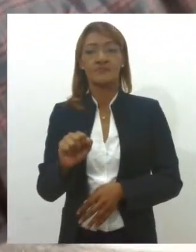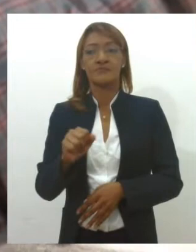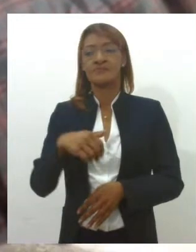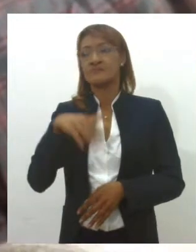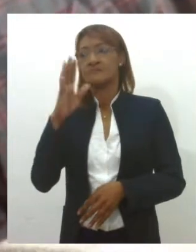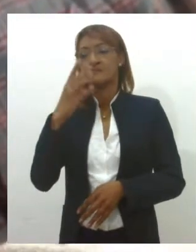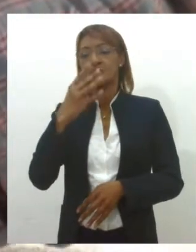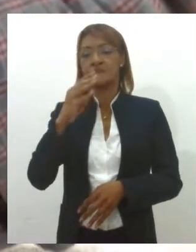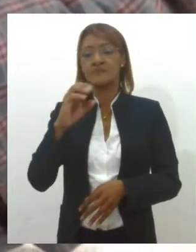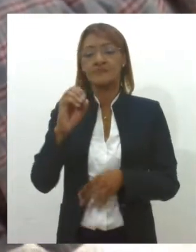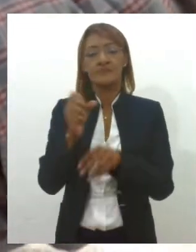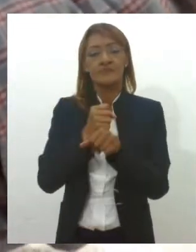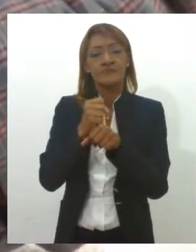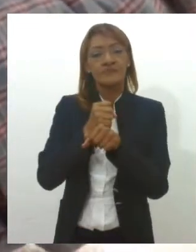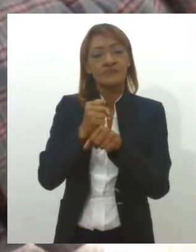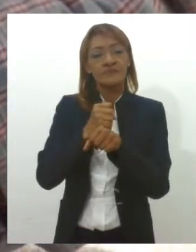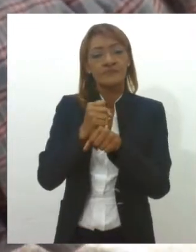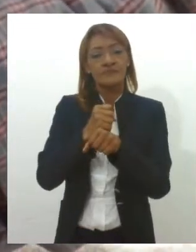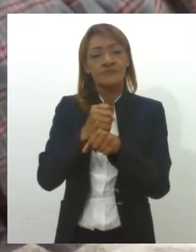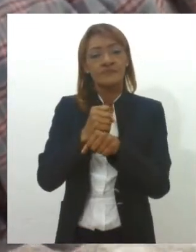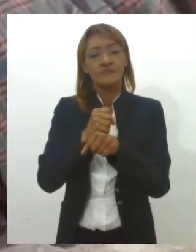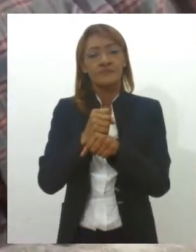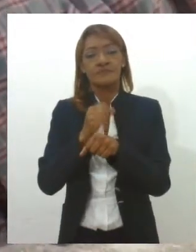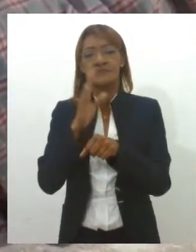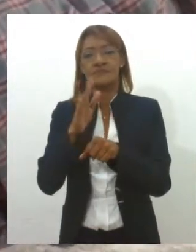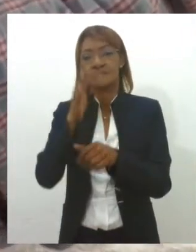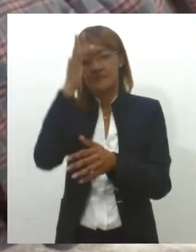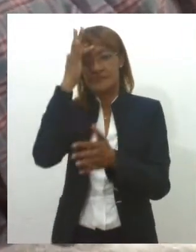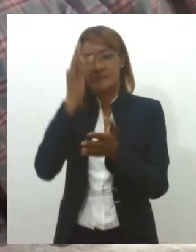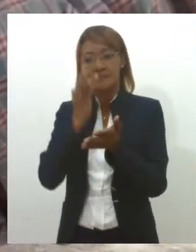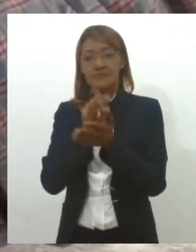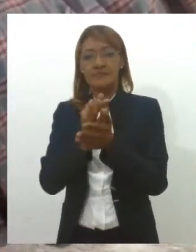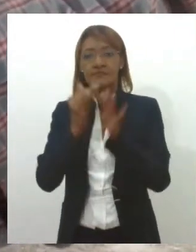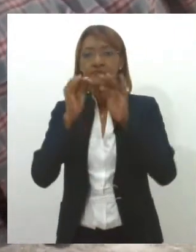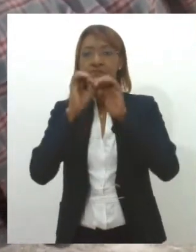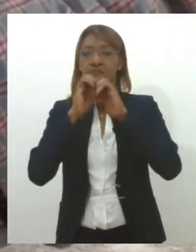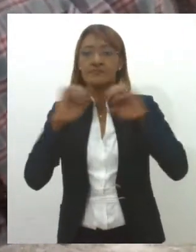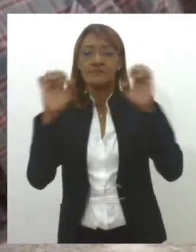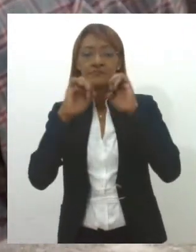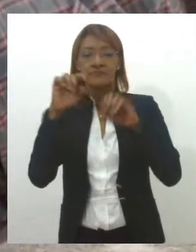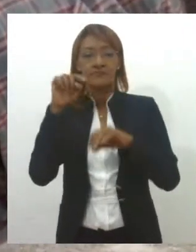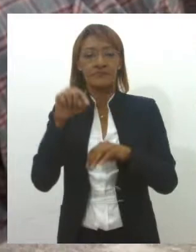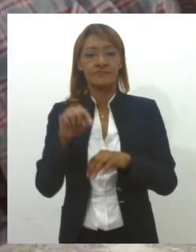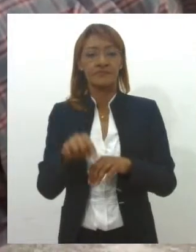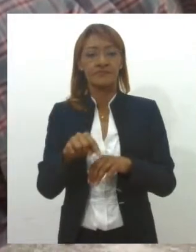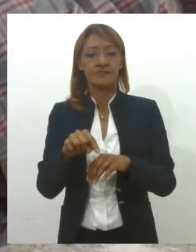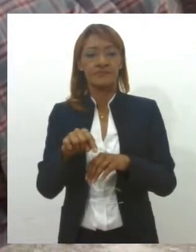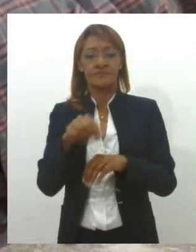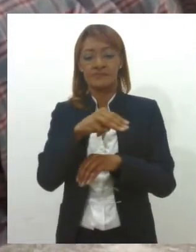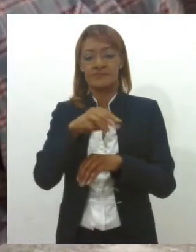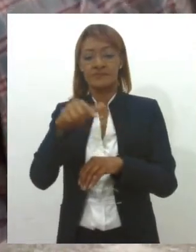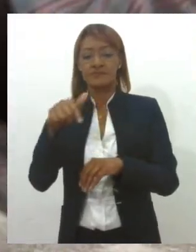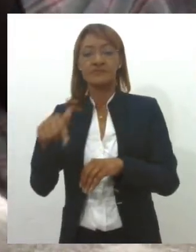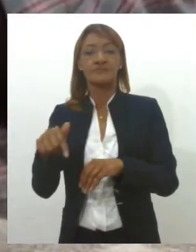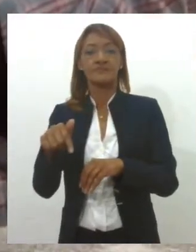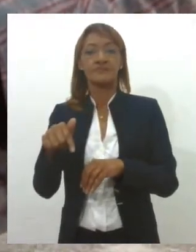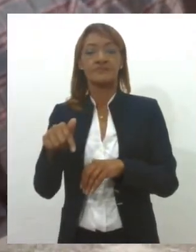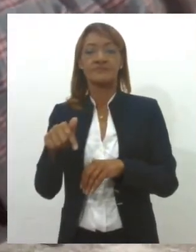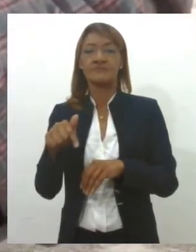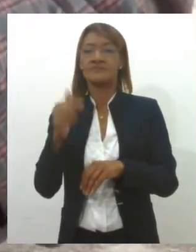40 anos é difundiu a fé católica aqui na região na zona de expansão Trabalho maravilhoso